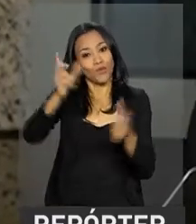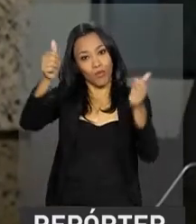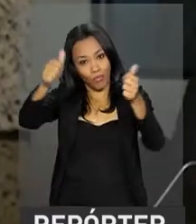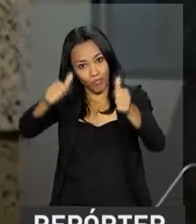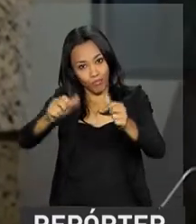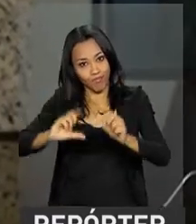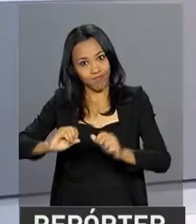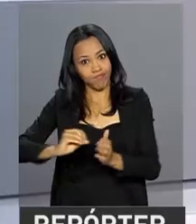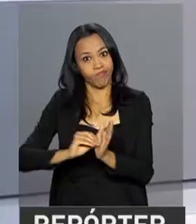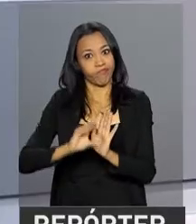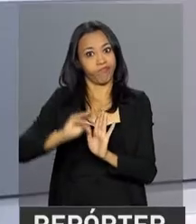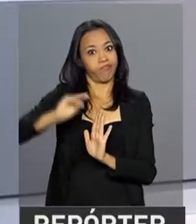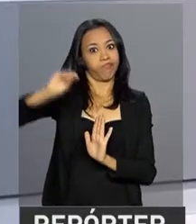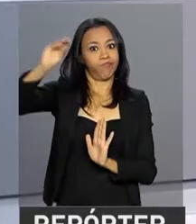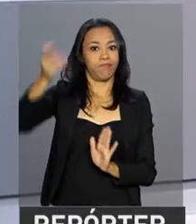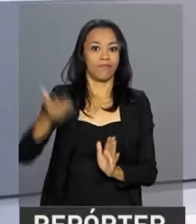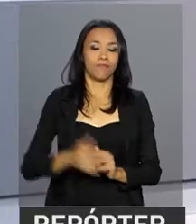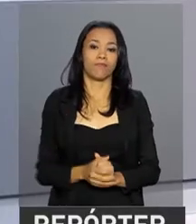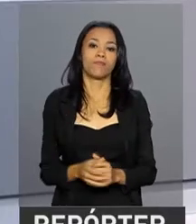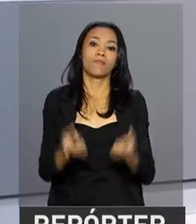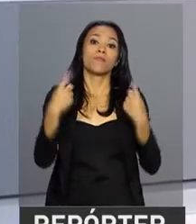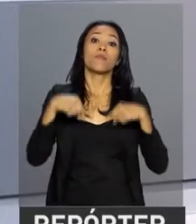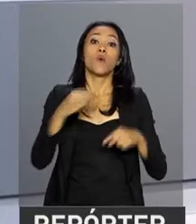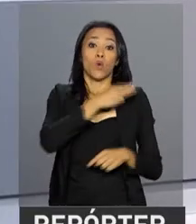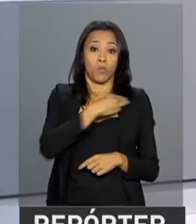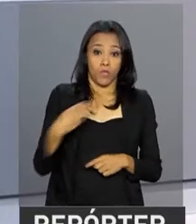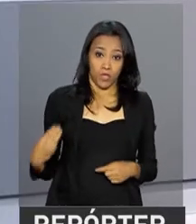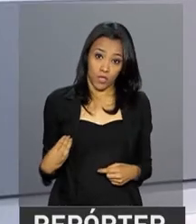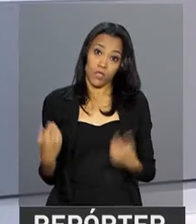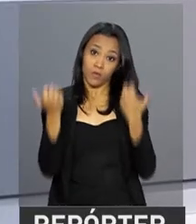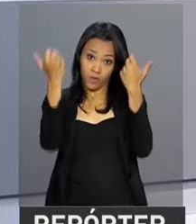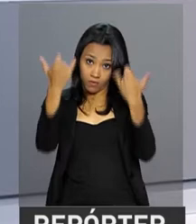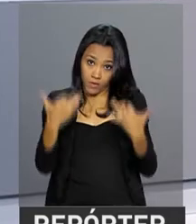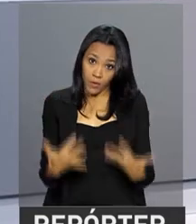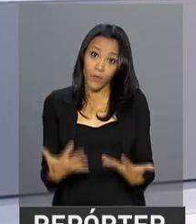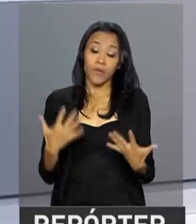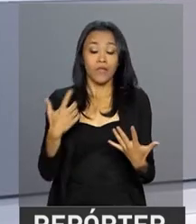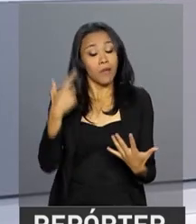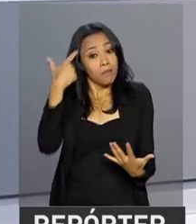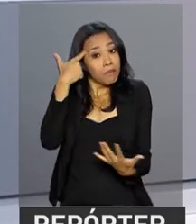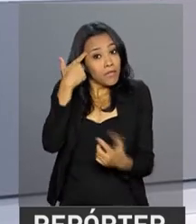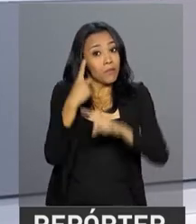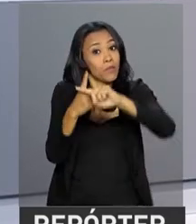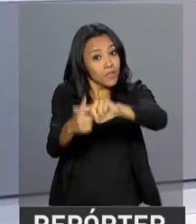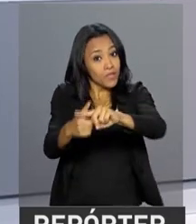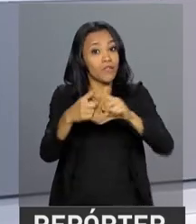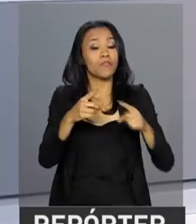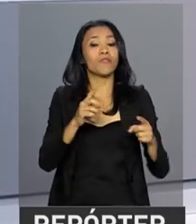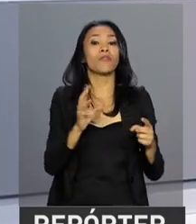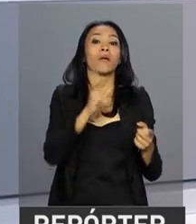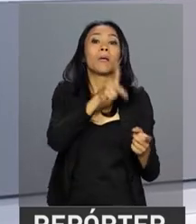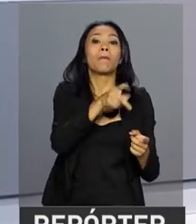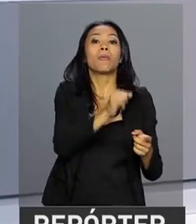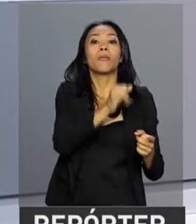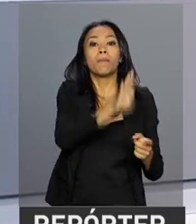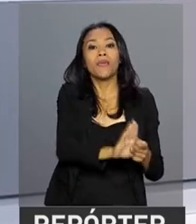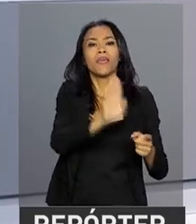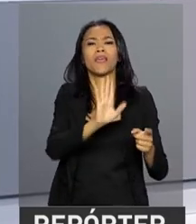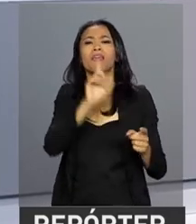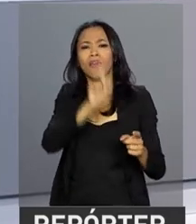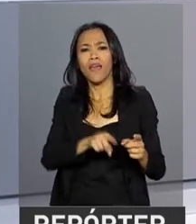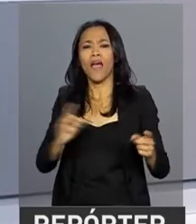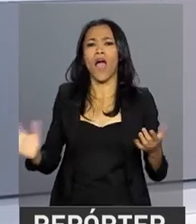enfrentava o ministro da fazenda afirmou ainda que está otimista em relação ao pib a soma de riquezas e serviços